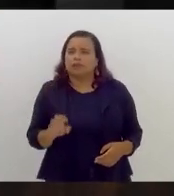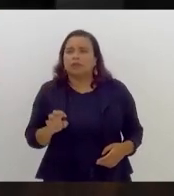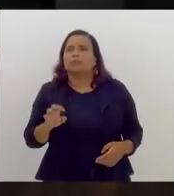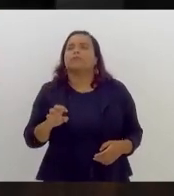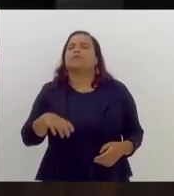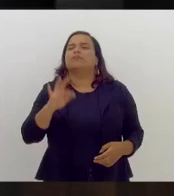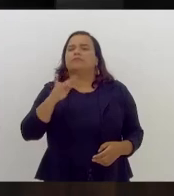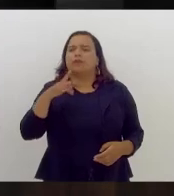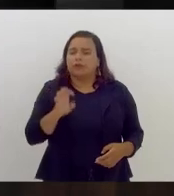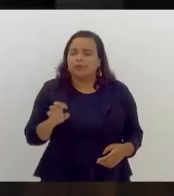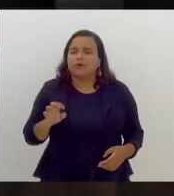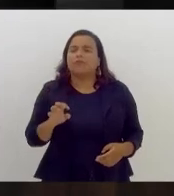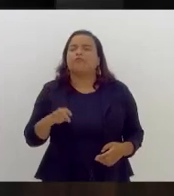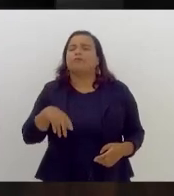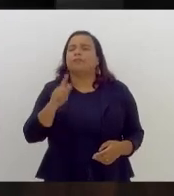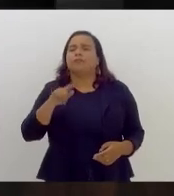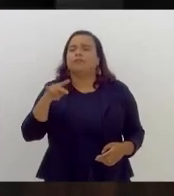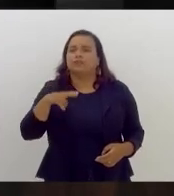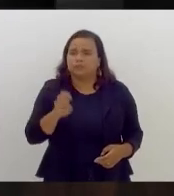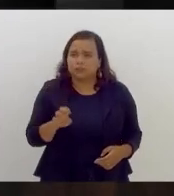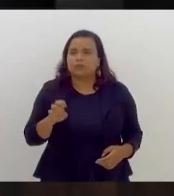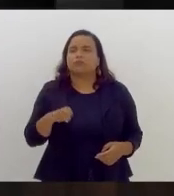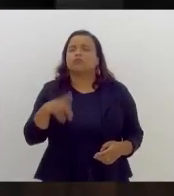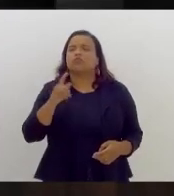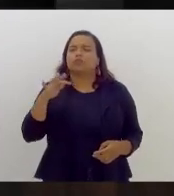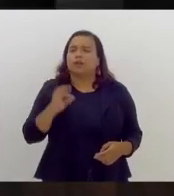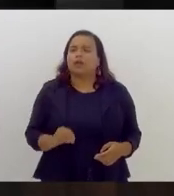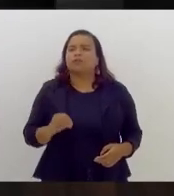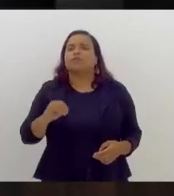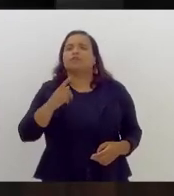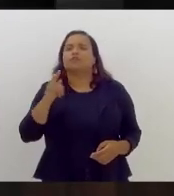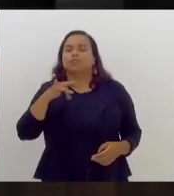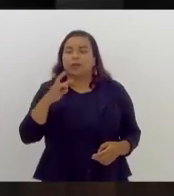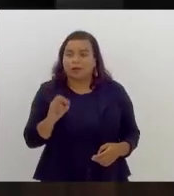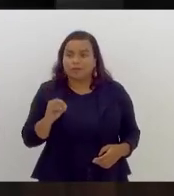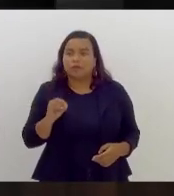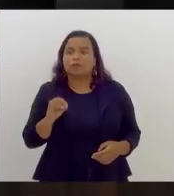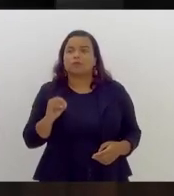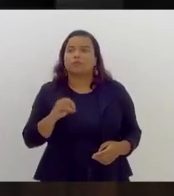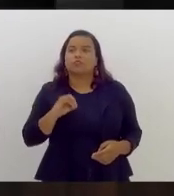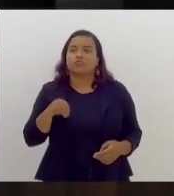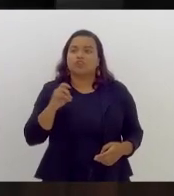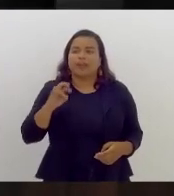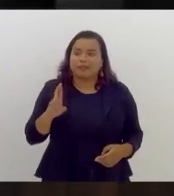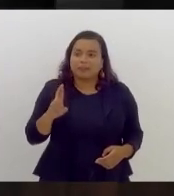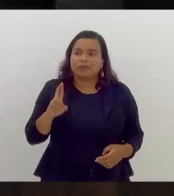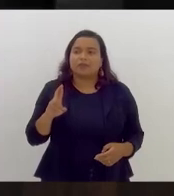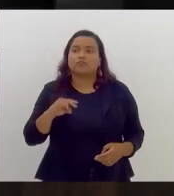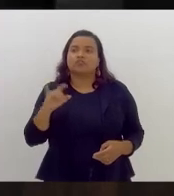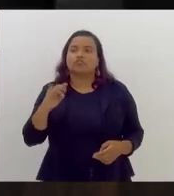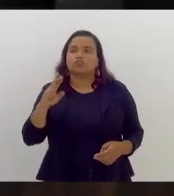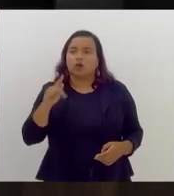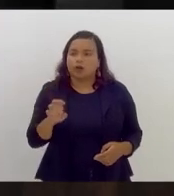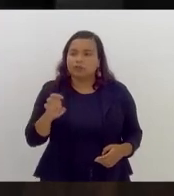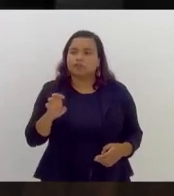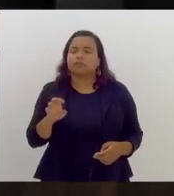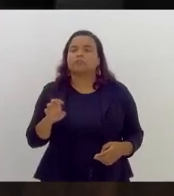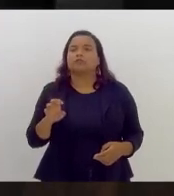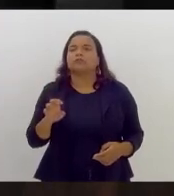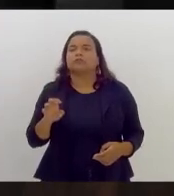Flávio Serafini, Giovanni Ratinho, Gustavo Schmidt, Gustavo Tutuca, Jair Bittencourt, Jorge Felipe